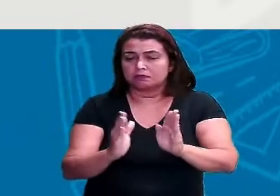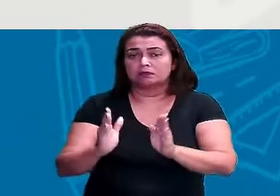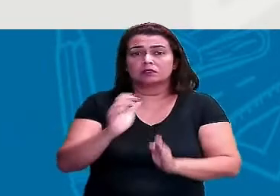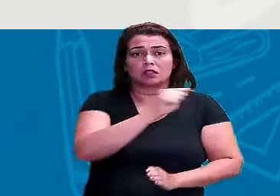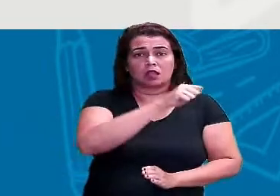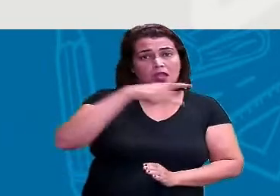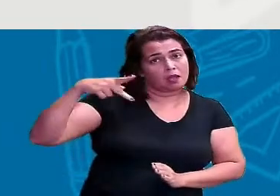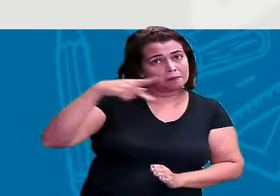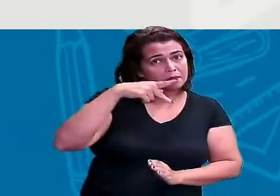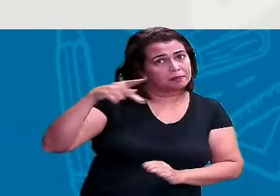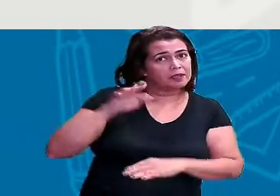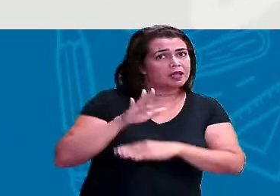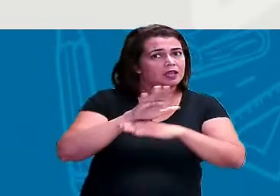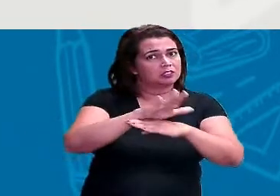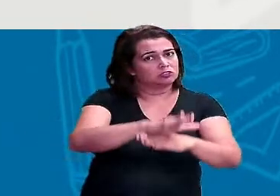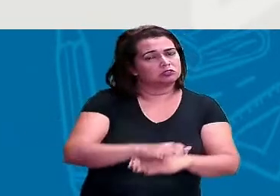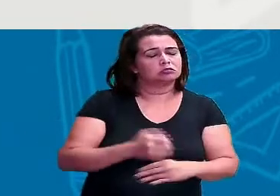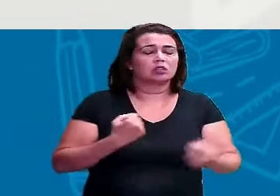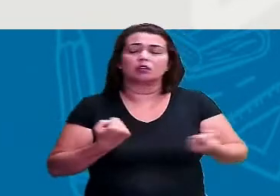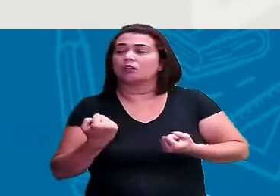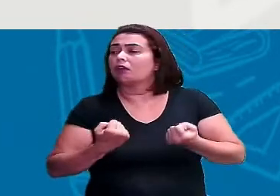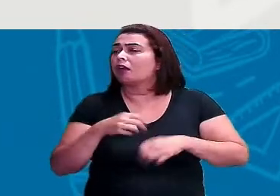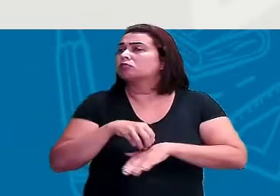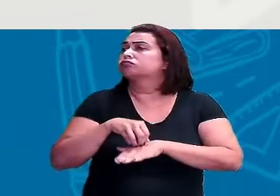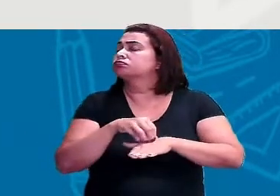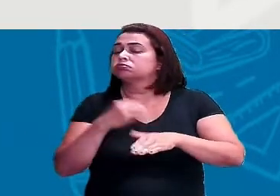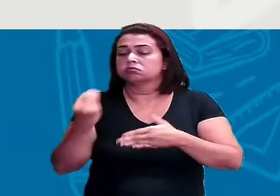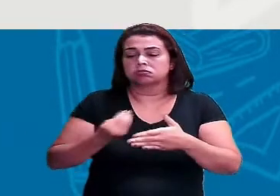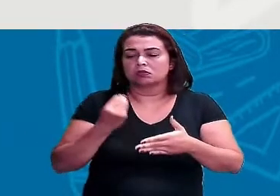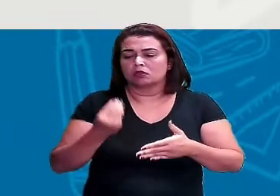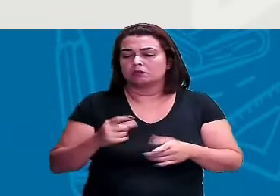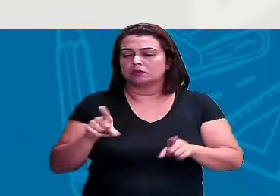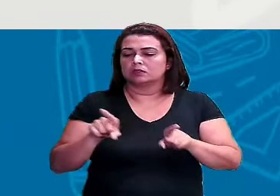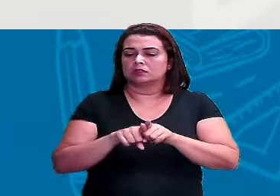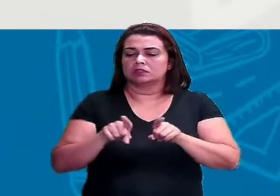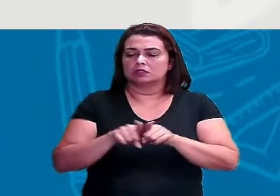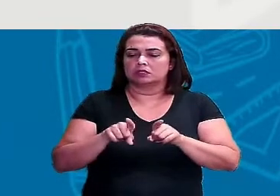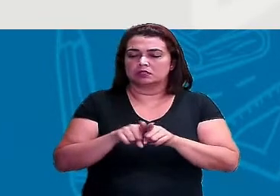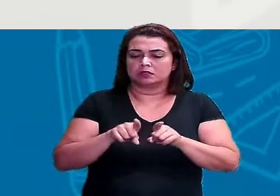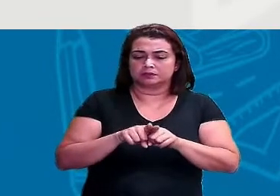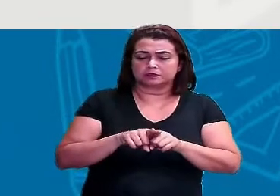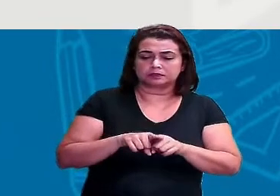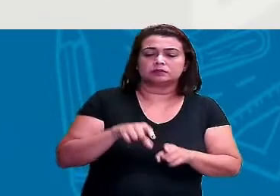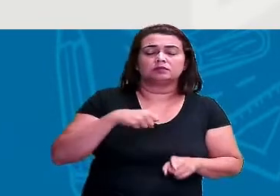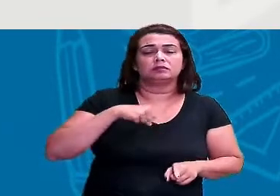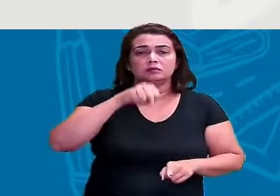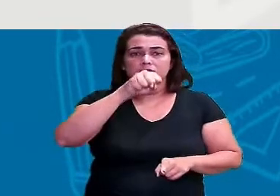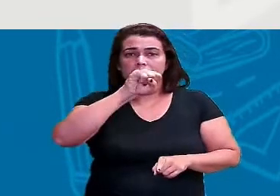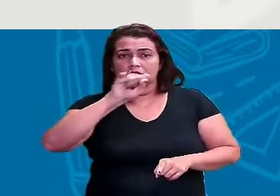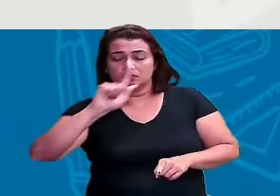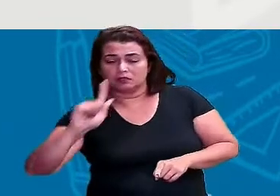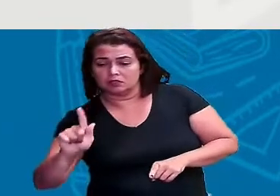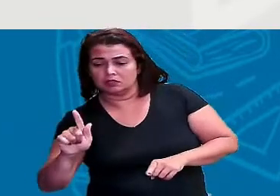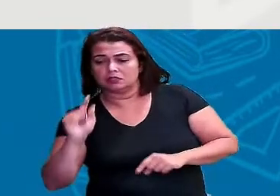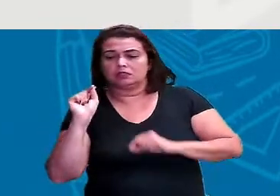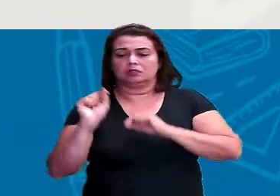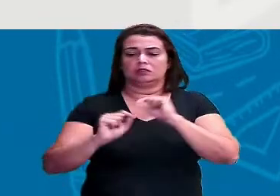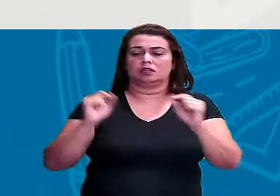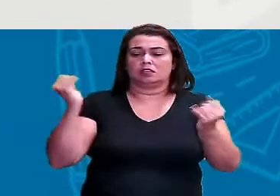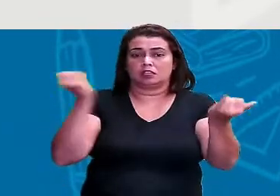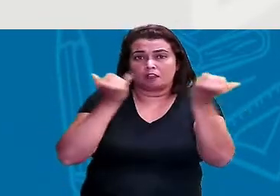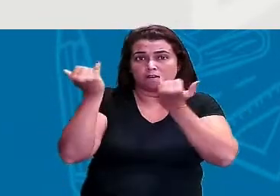trânsito. E o sistema SIG de informação, certo? Então, são várias tecnologias hoje